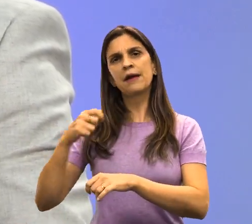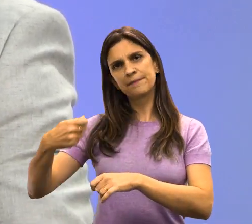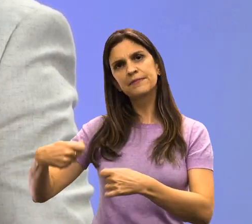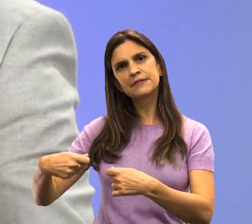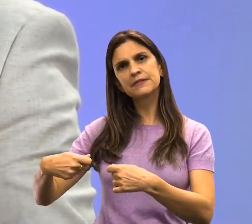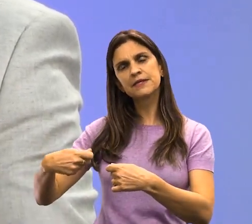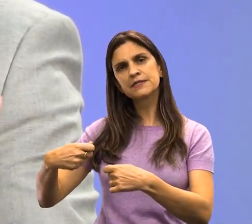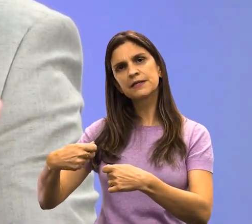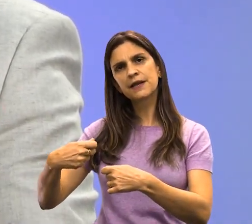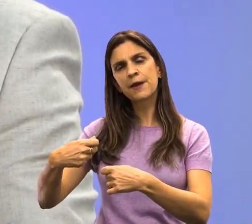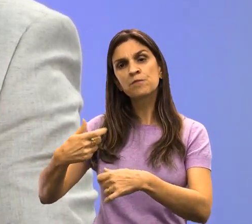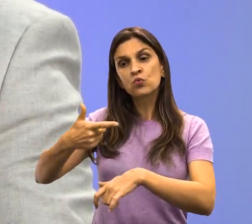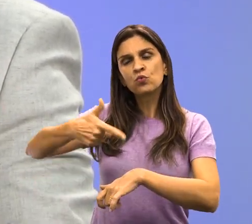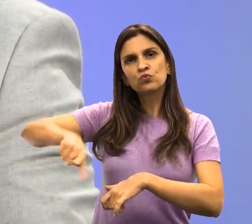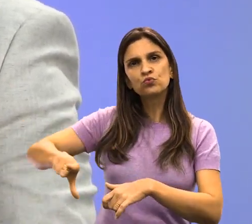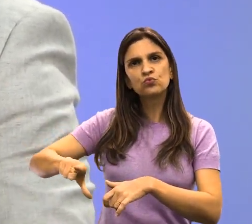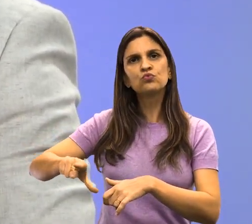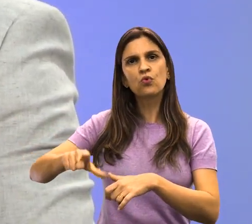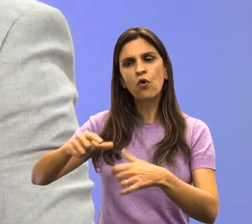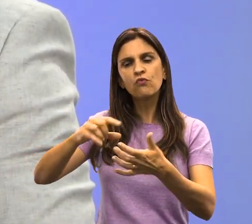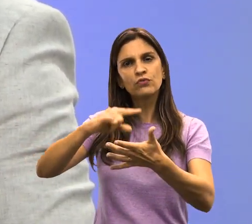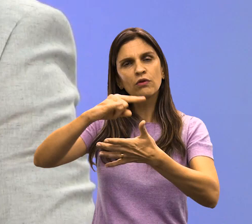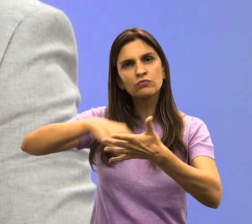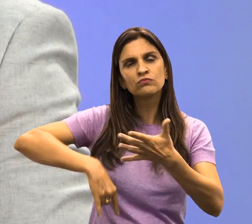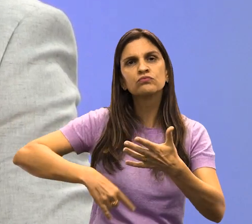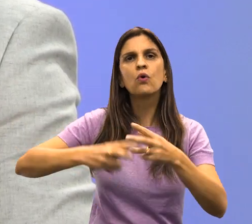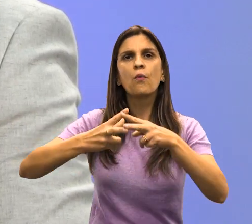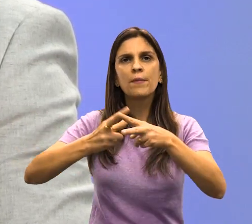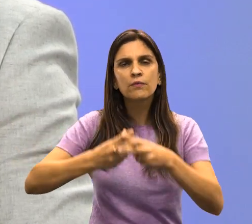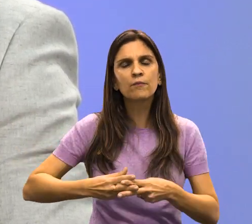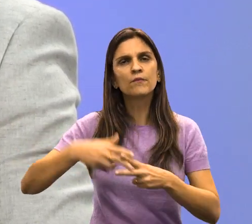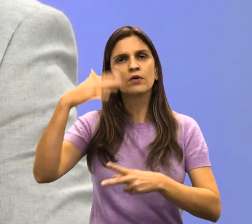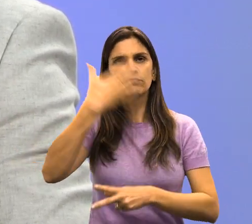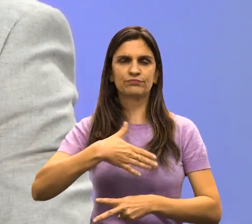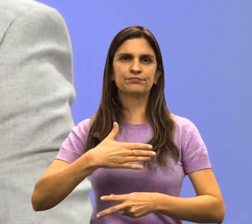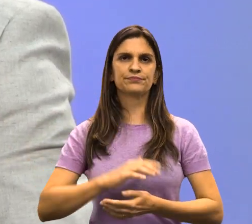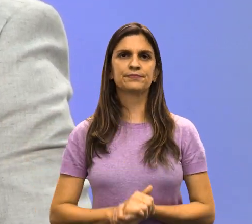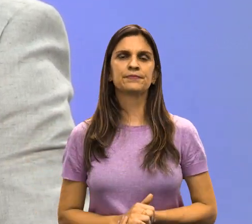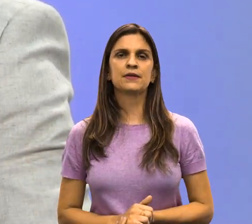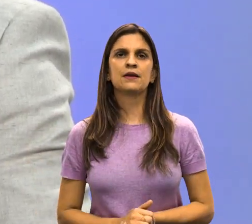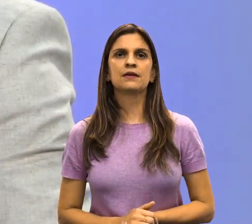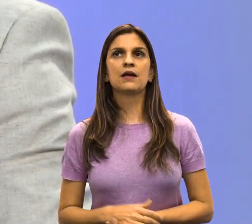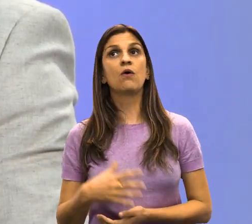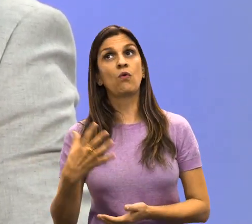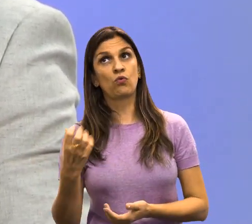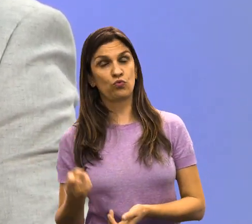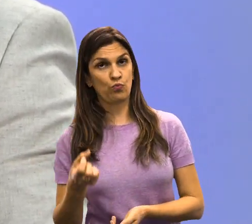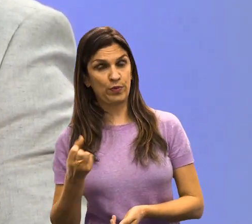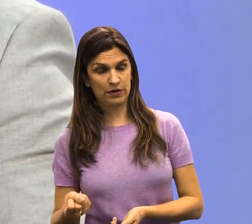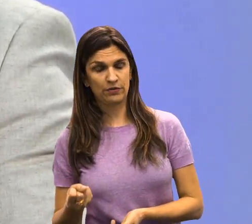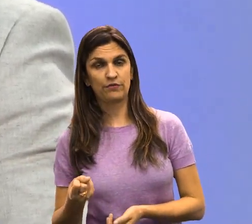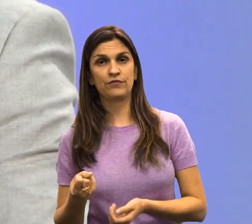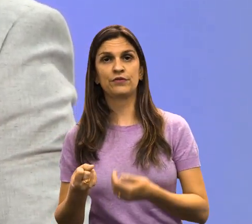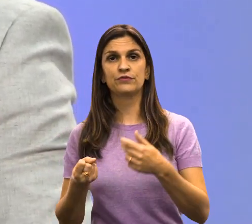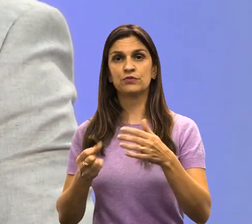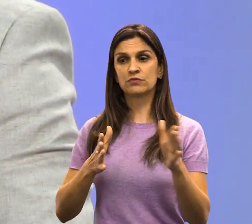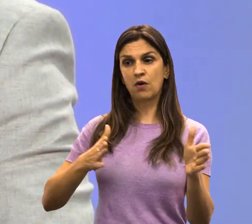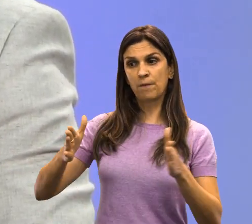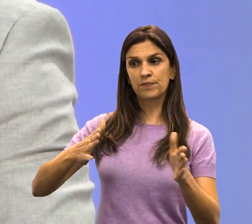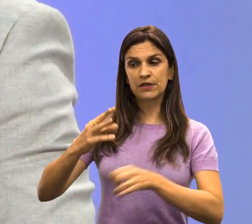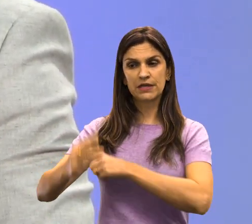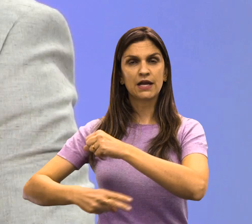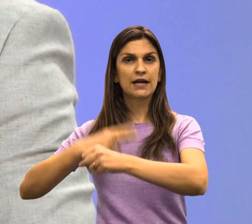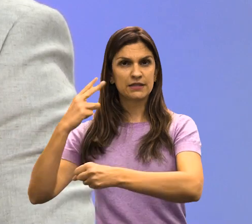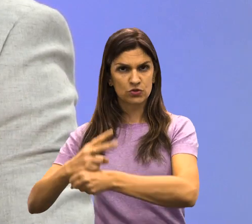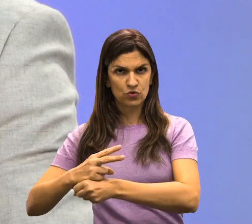óbito, né, e o familiar não foi lá tirar o benefício. Então, nós deixamos de 24